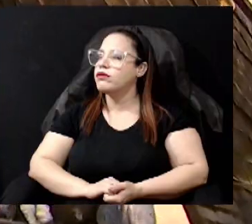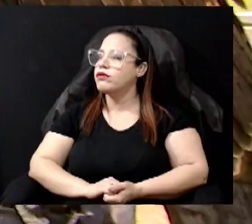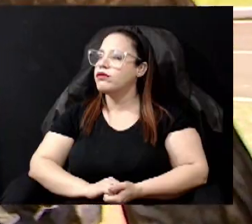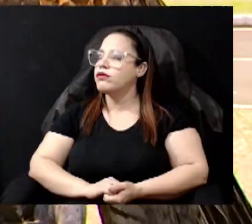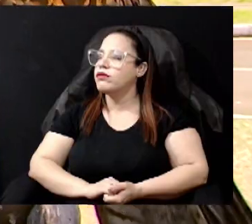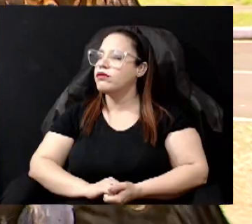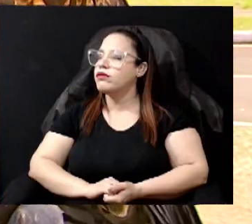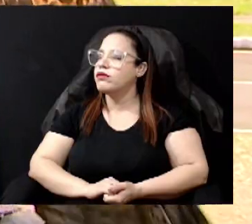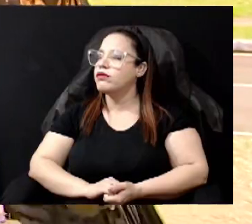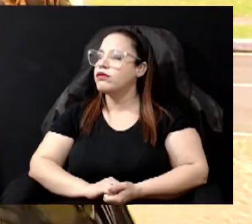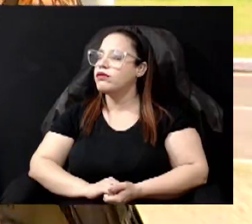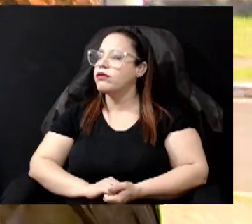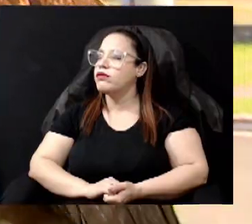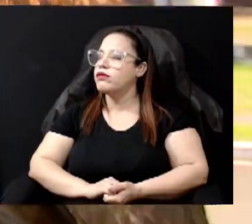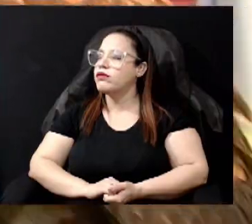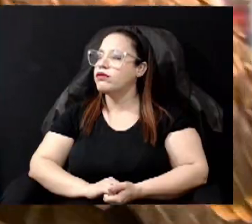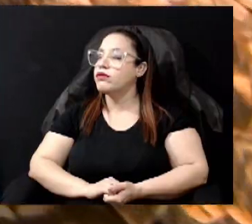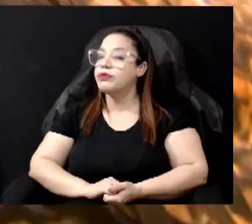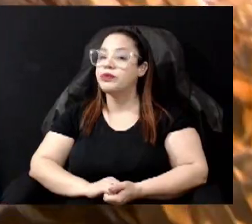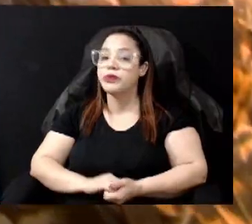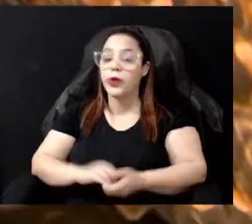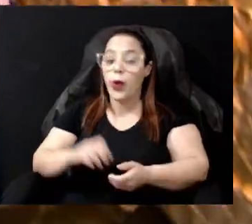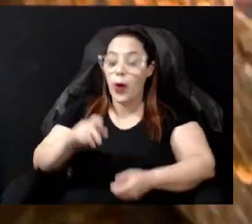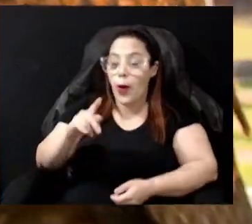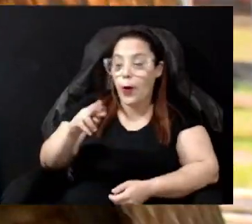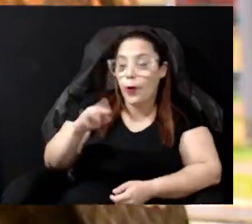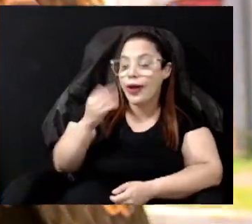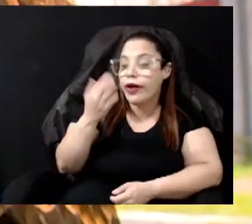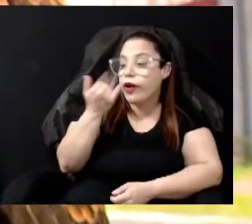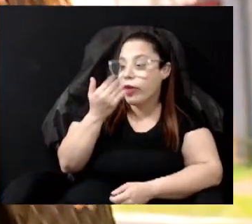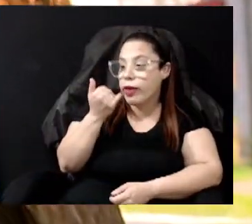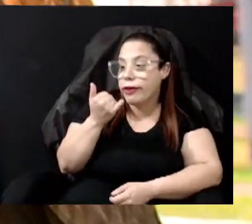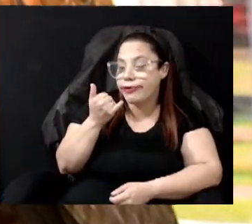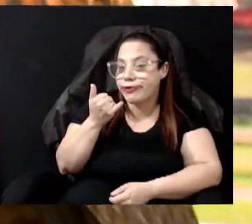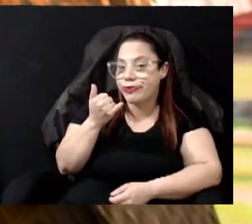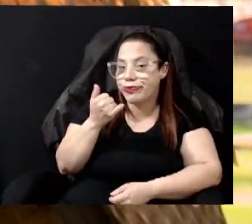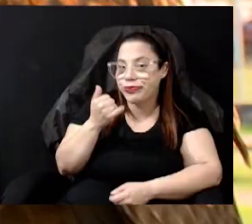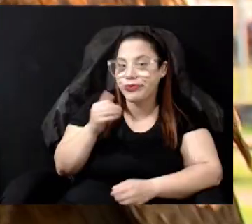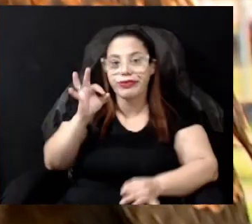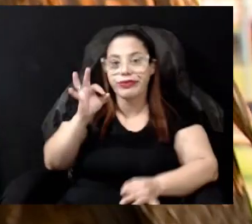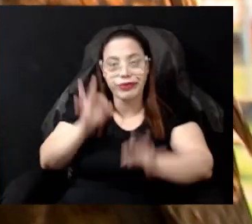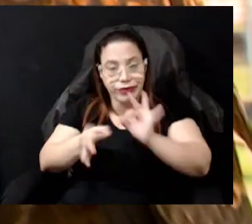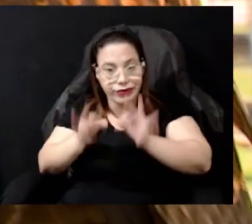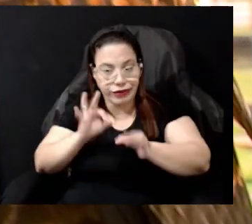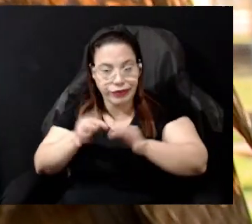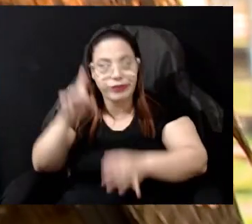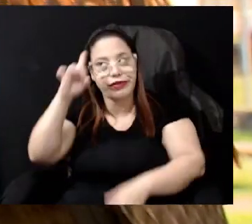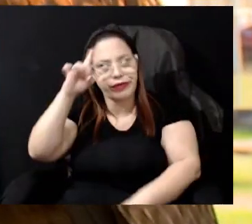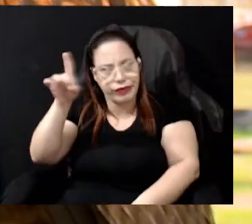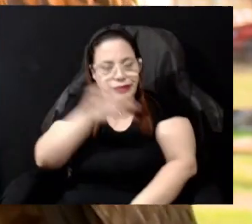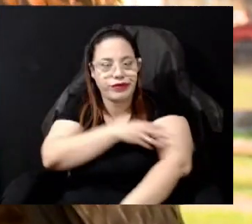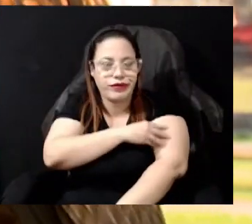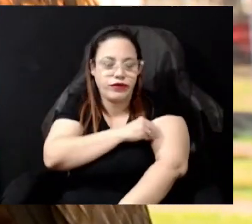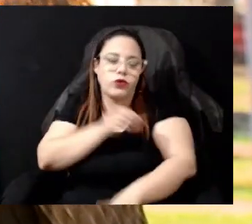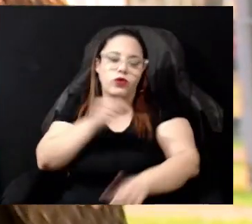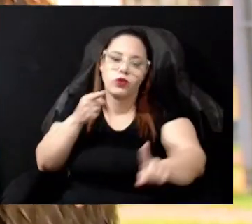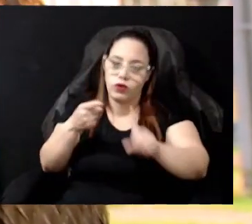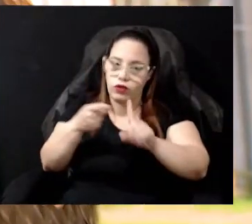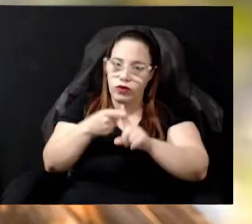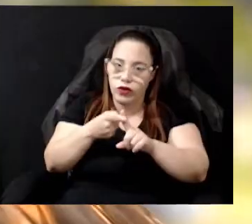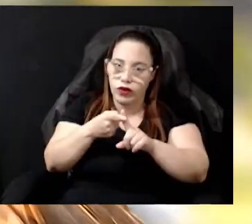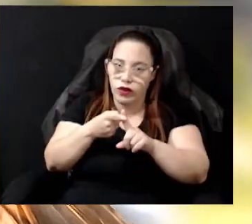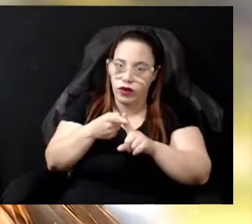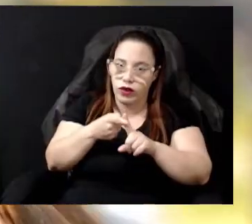O peso e a alimentação das aves são controlados diariamente. O objetivo é mantê-las saudáveis